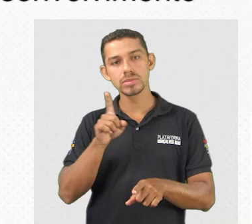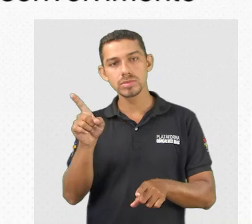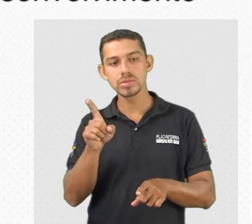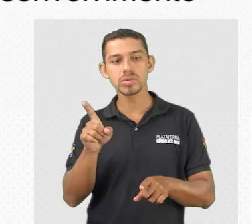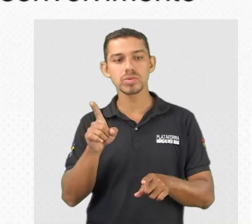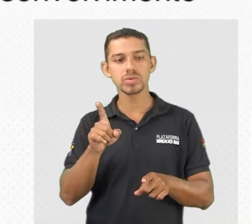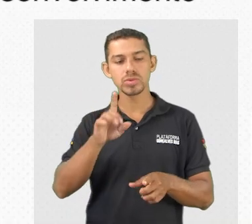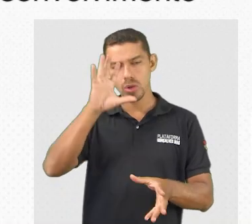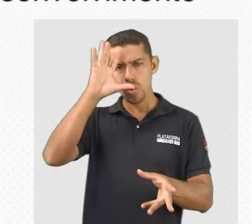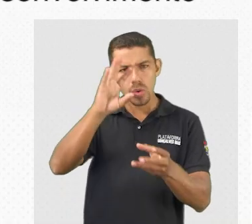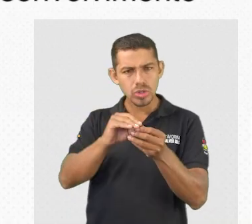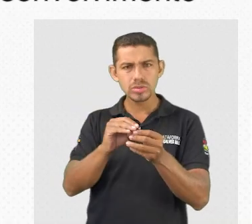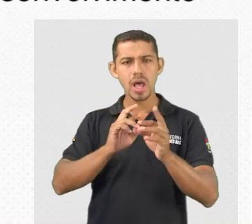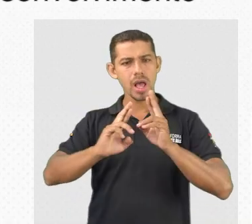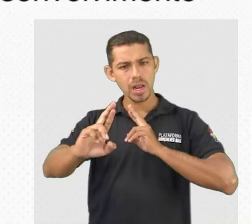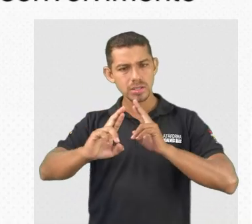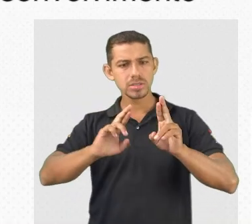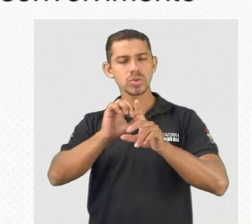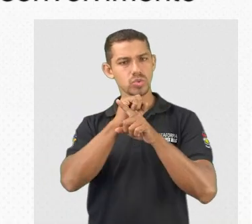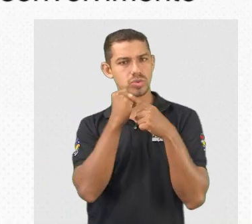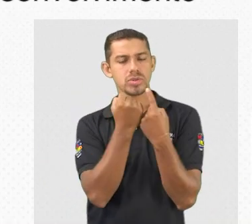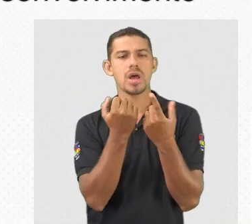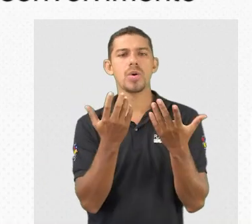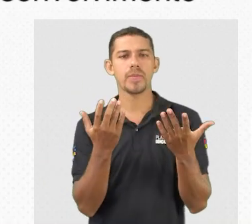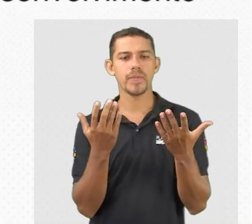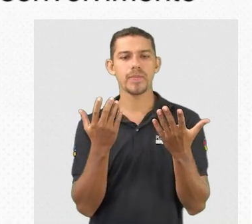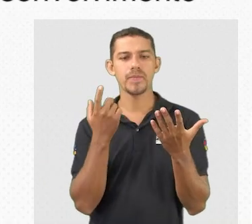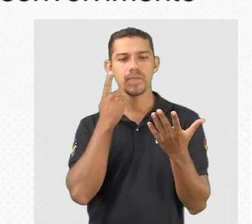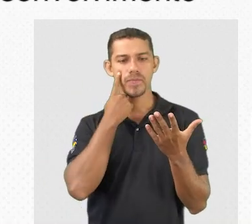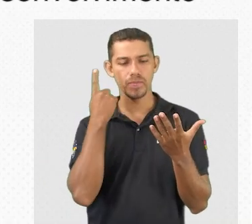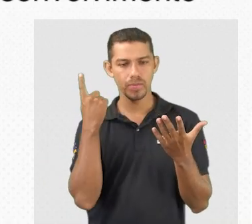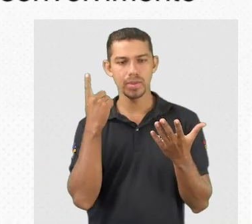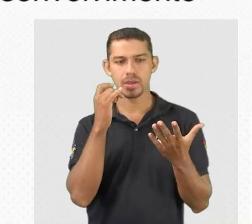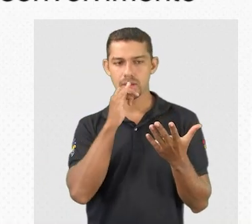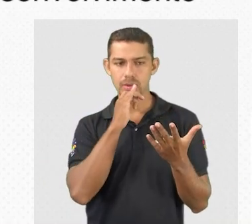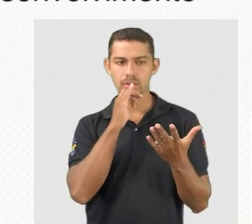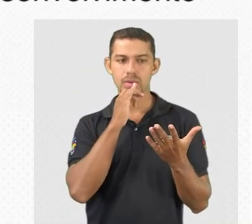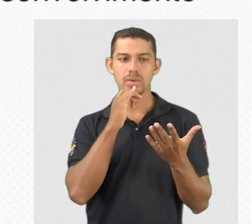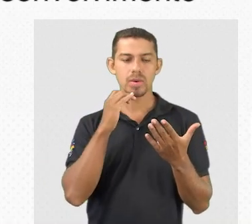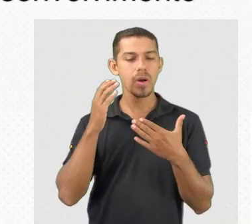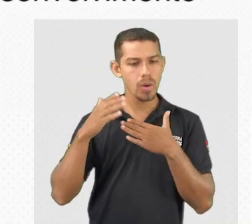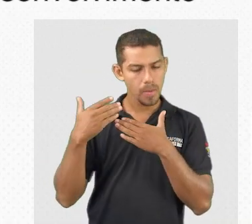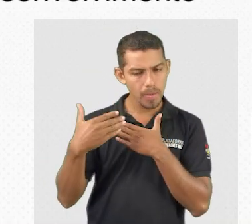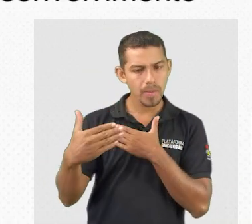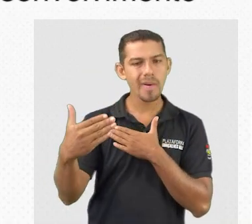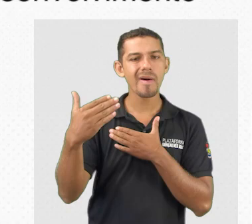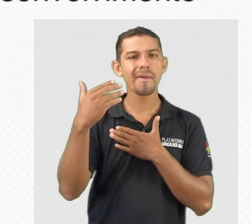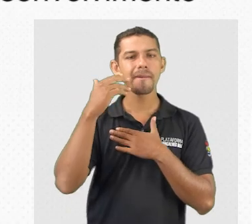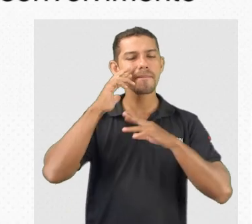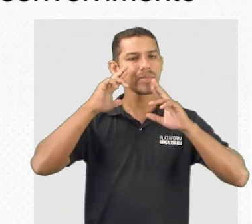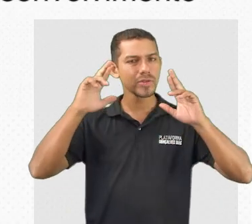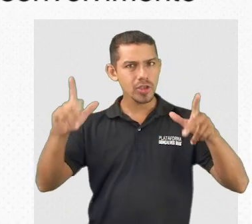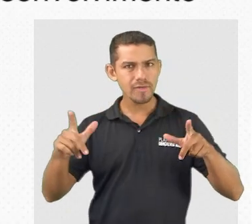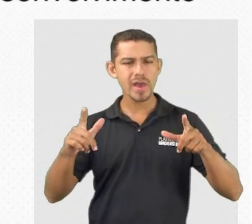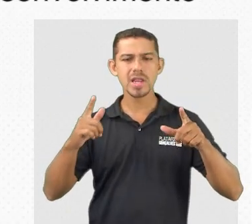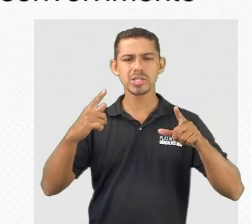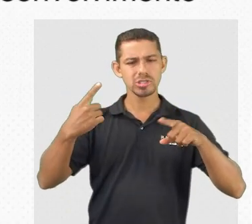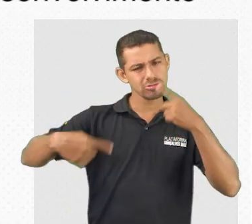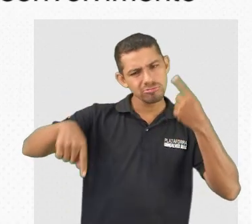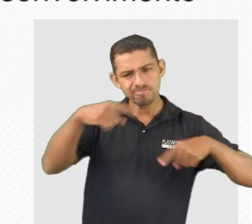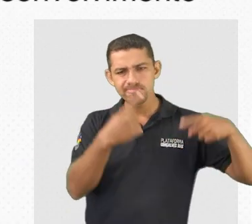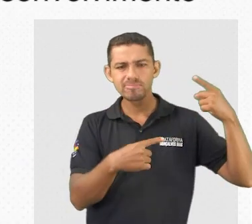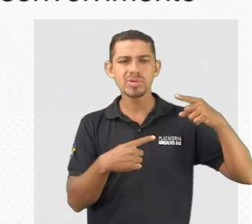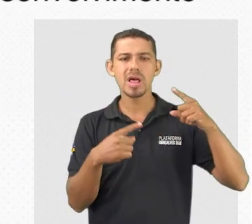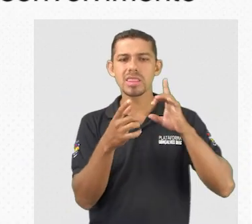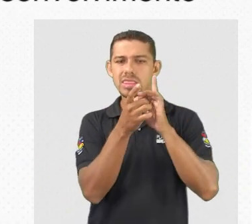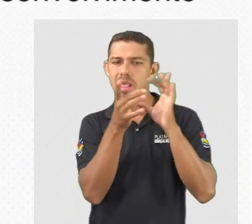no condicionamento das relações sociais, né? E aí, com o tempo, foram surgindo diferentes visões sobre como